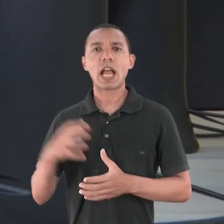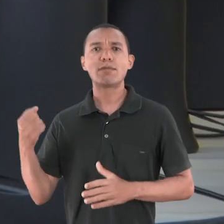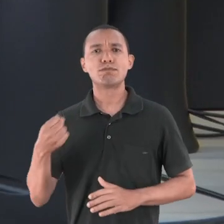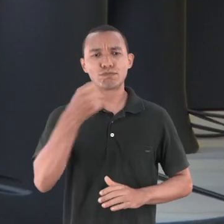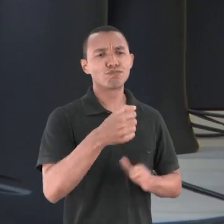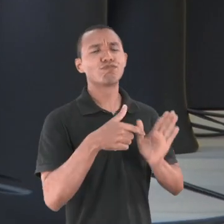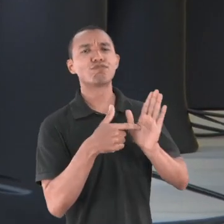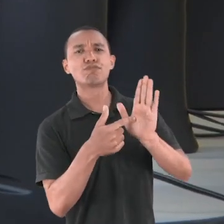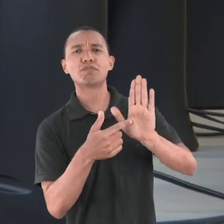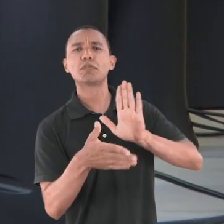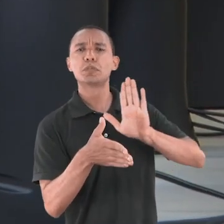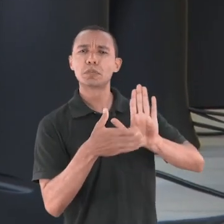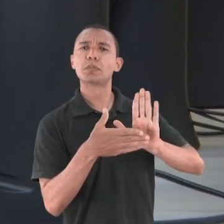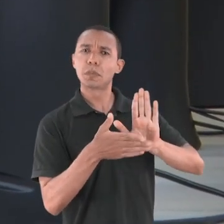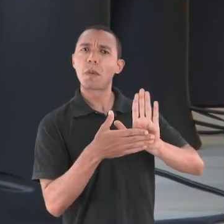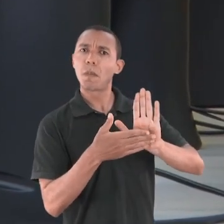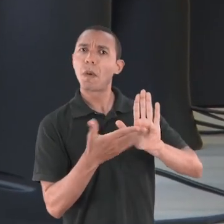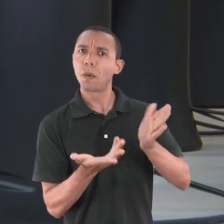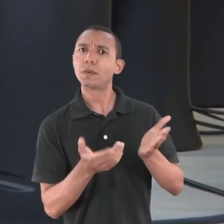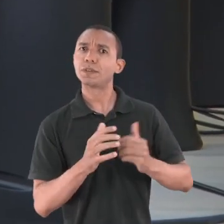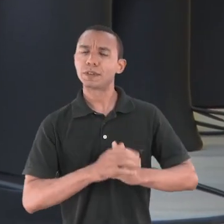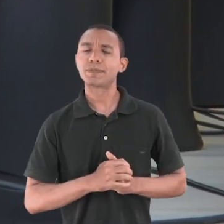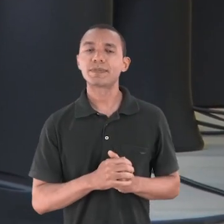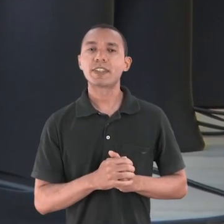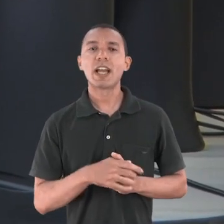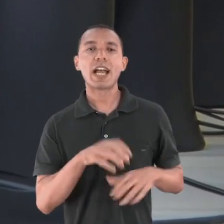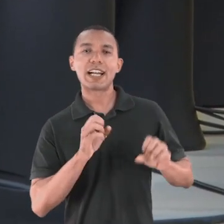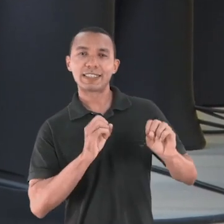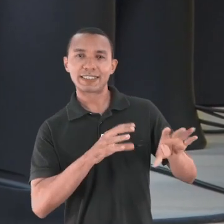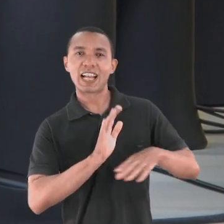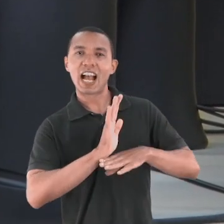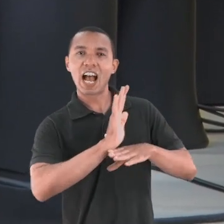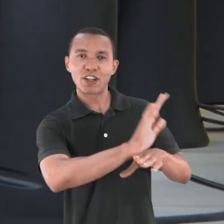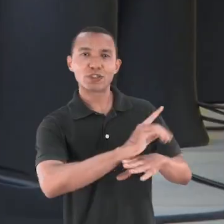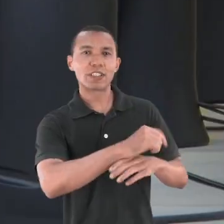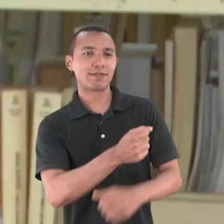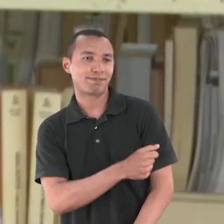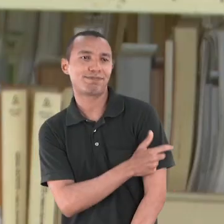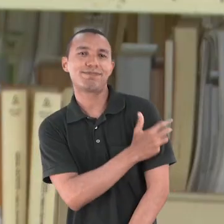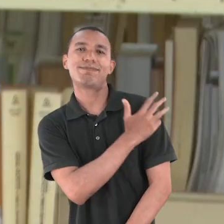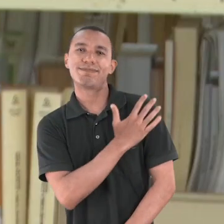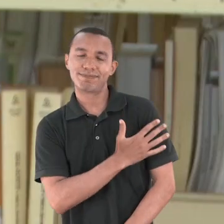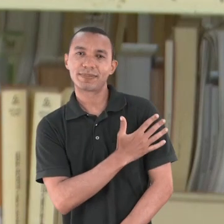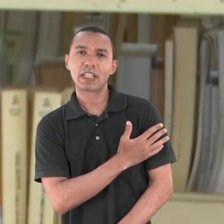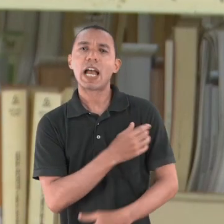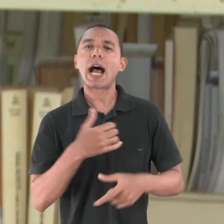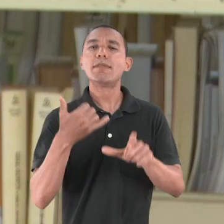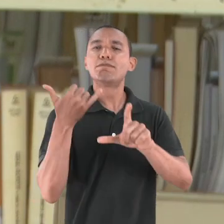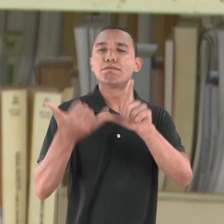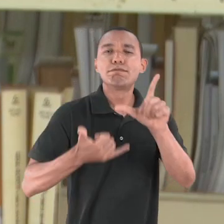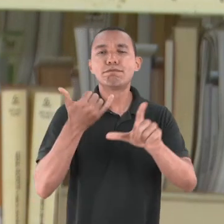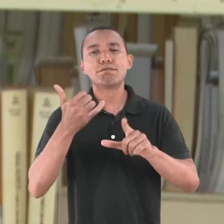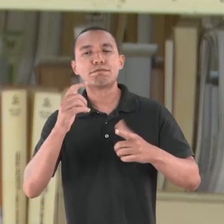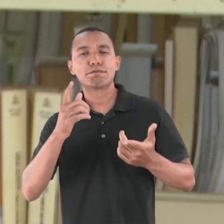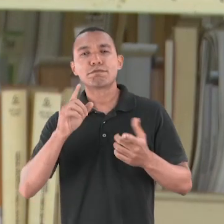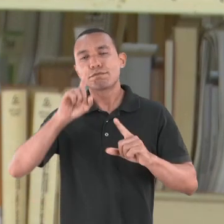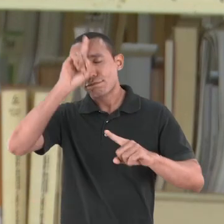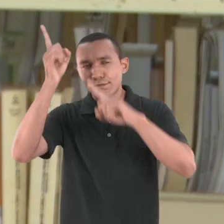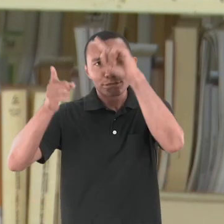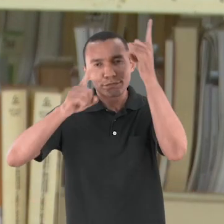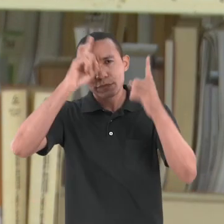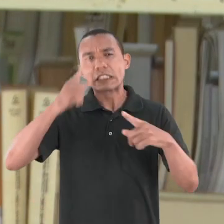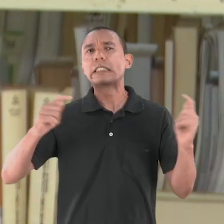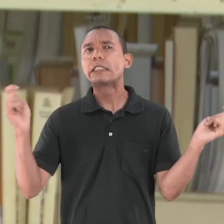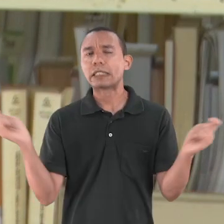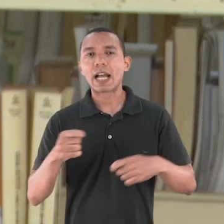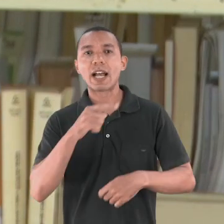E ela foi trazida como uma proposta para o ensino fundamental, que de uma forma lúdica, criativa, a gente